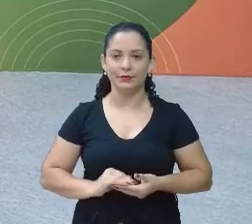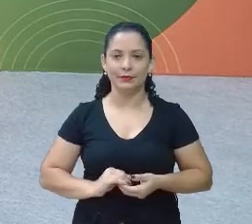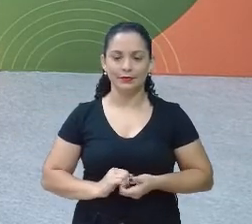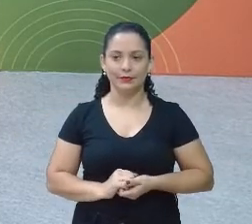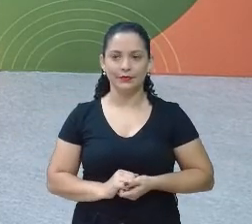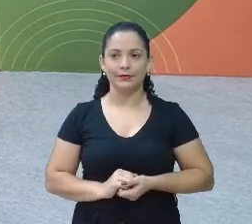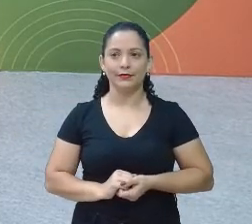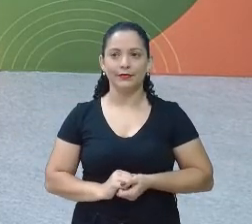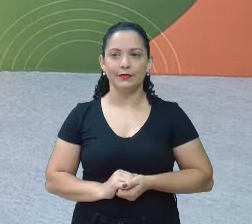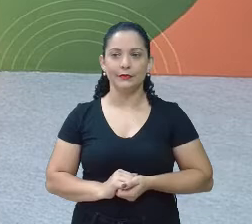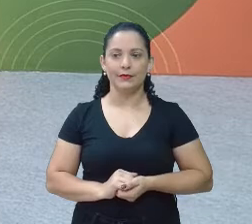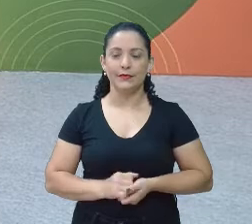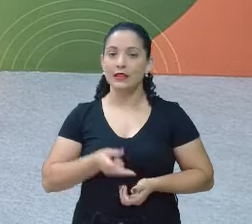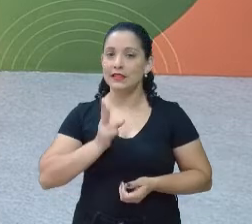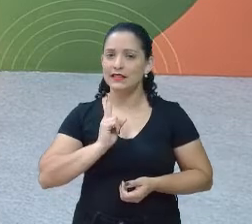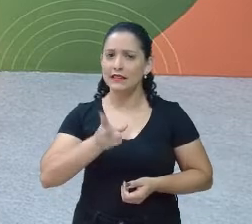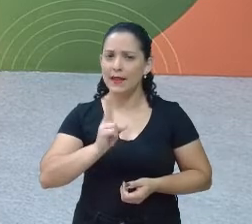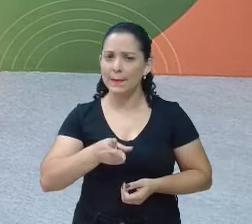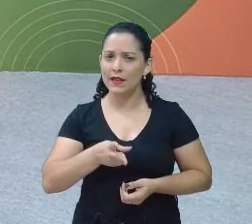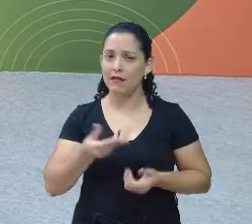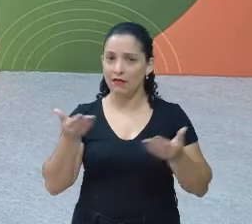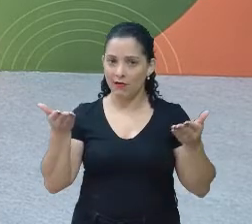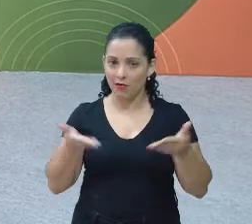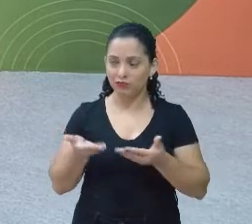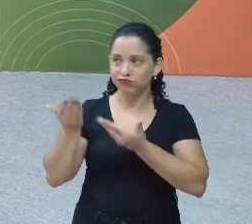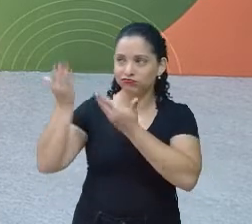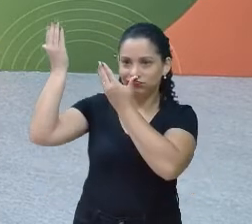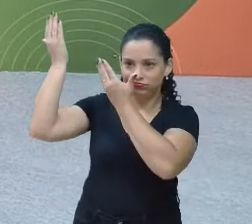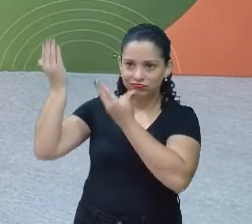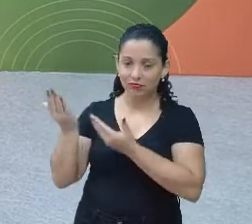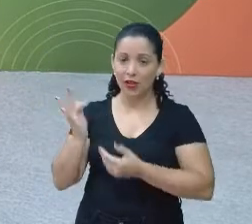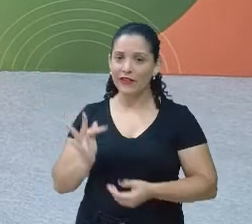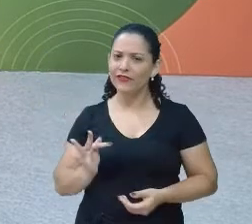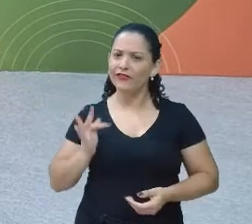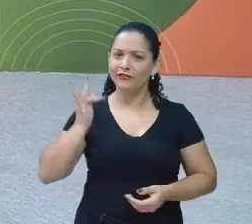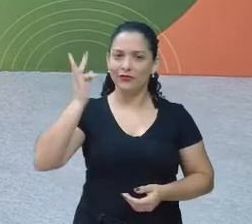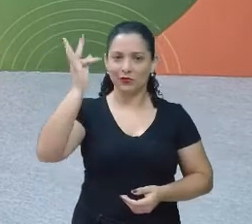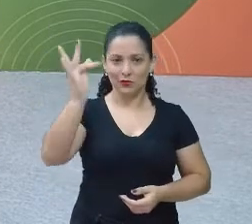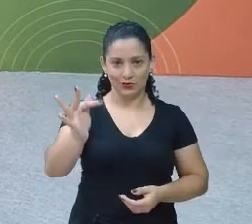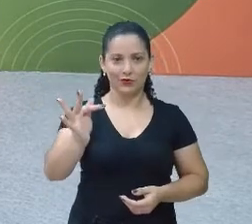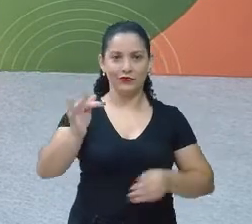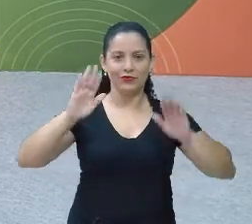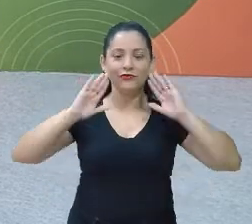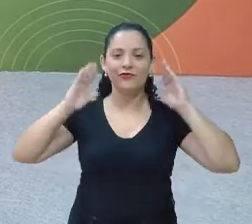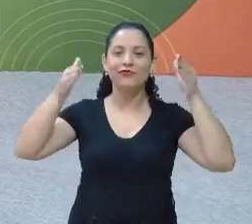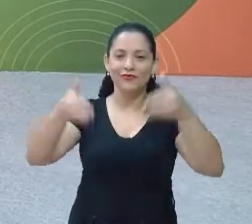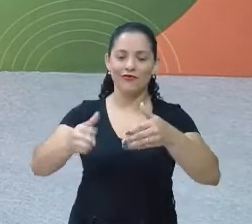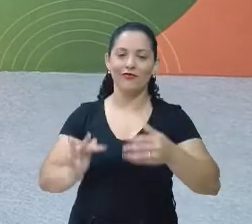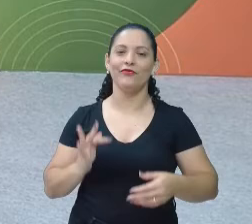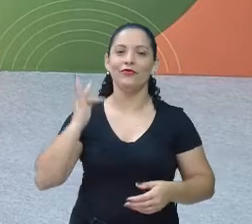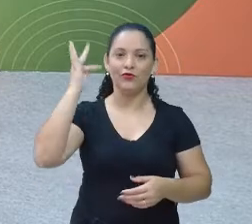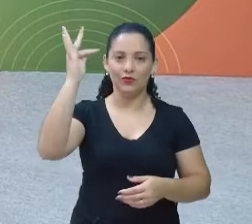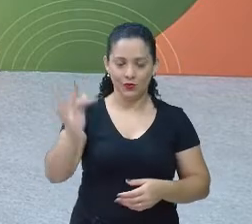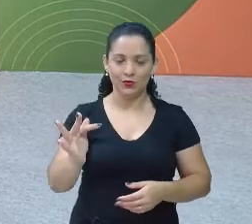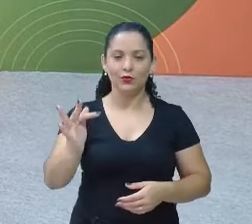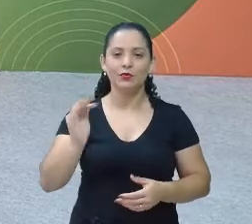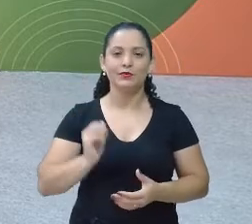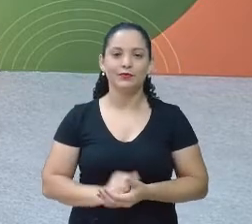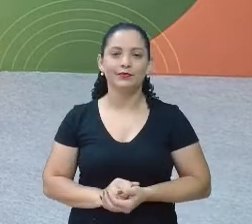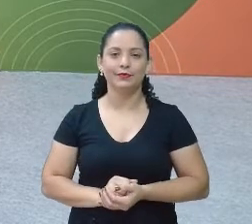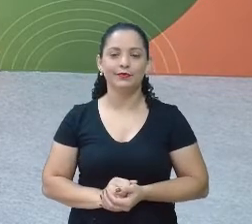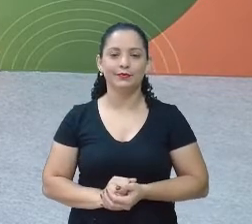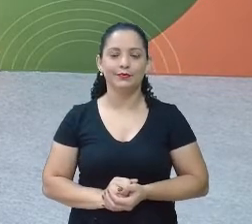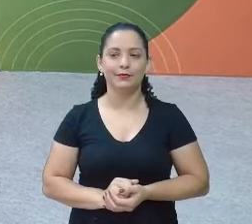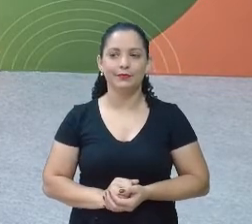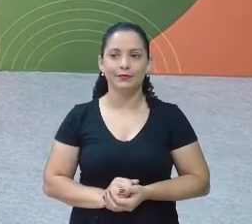Aqui a gente vai trabalhar a questão do futuro, ó, todos eles, ó, serei, estarei, estaremos, seremos, mas a forma do futuro é